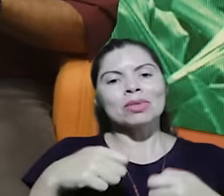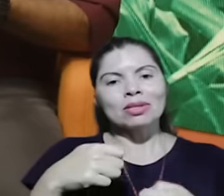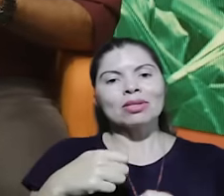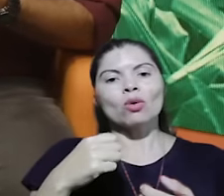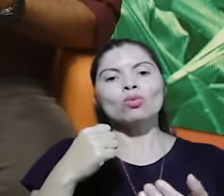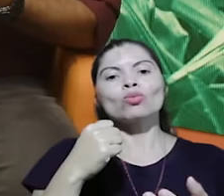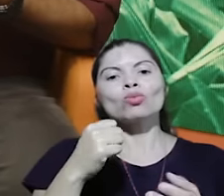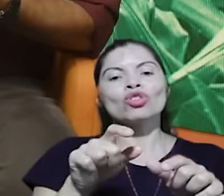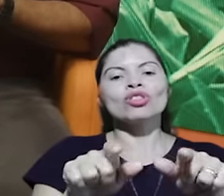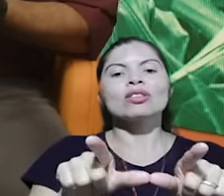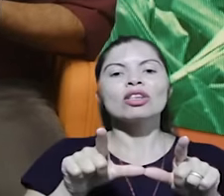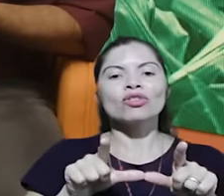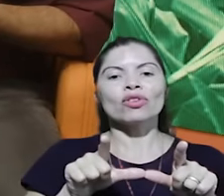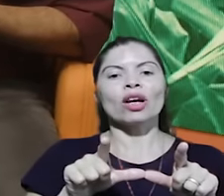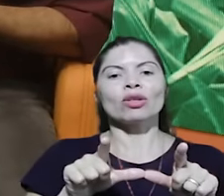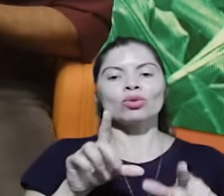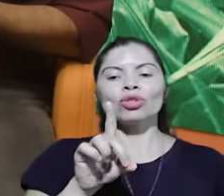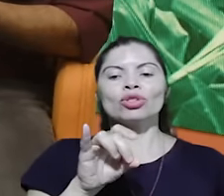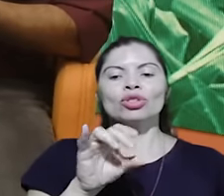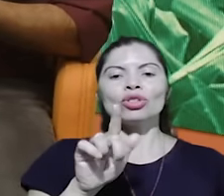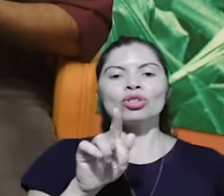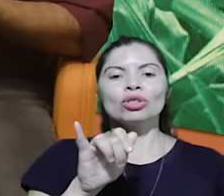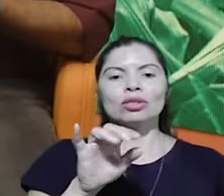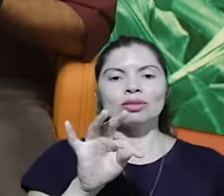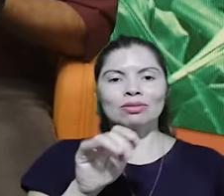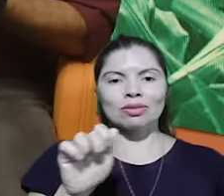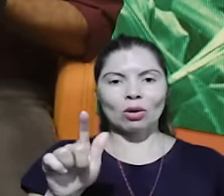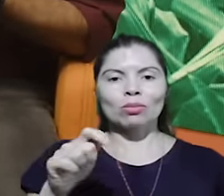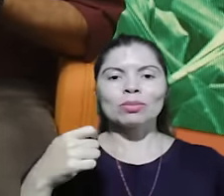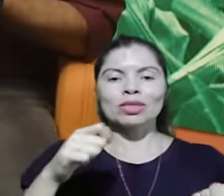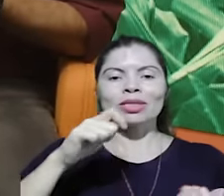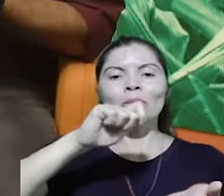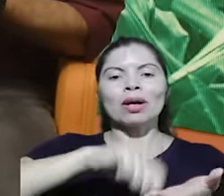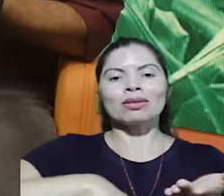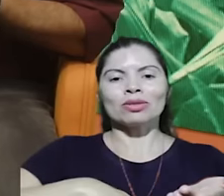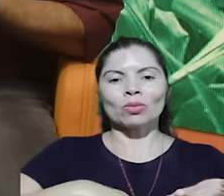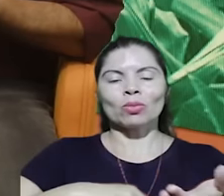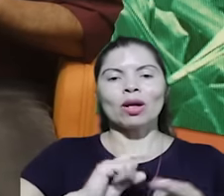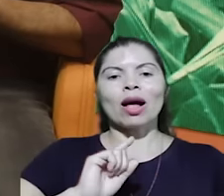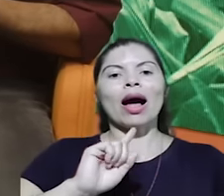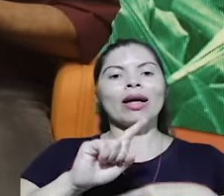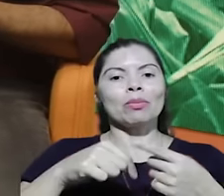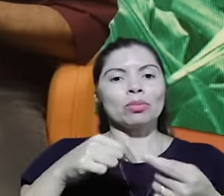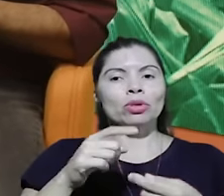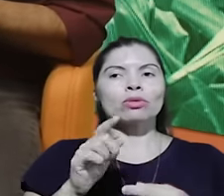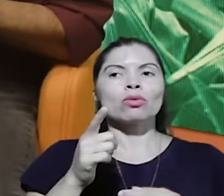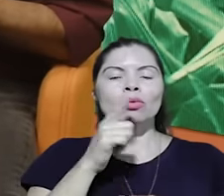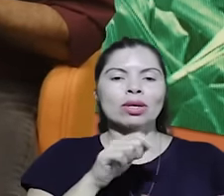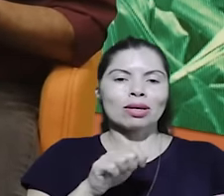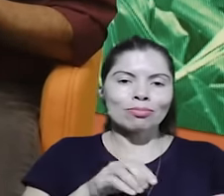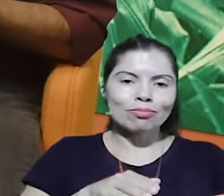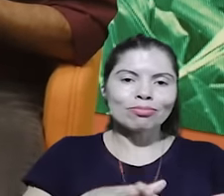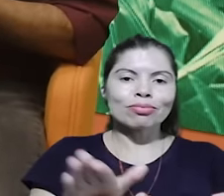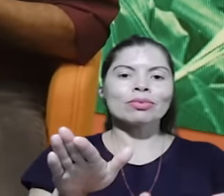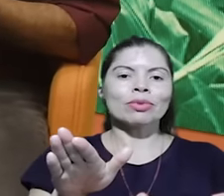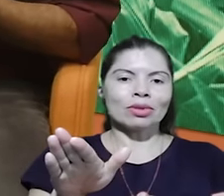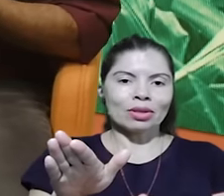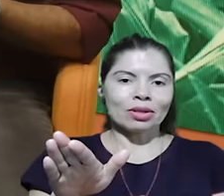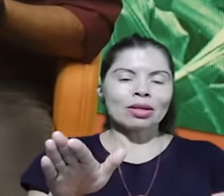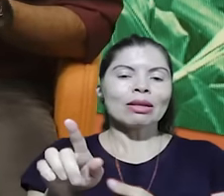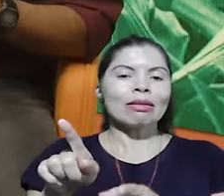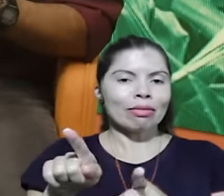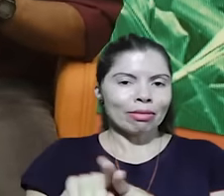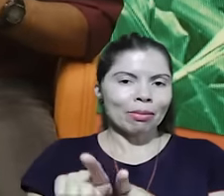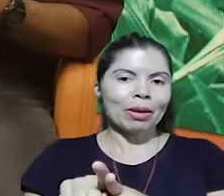e após ele se credenciar para emitir o documento fiscal também ele vai fazer uso como a gente ali